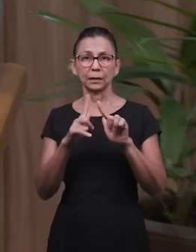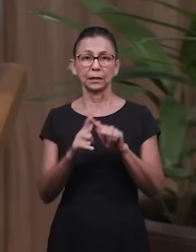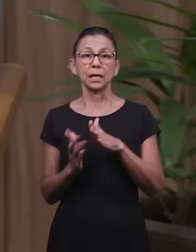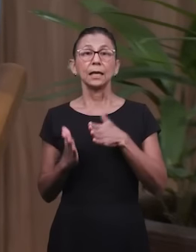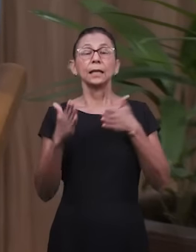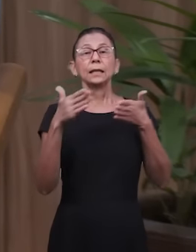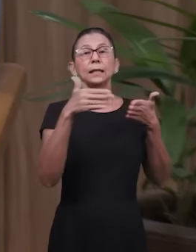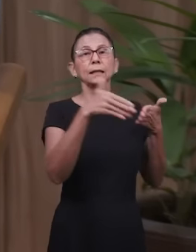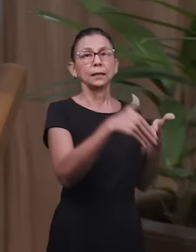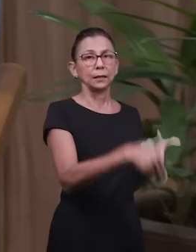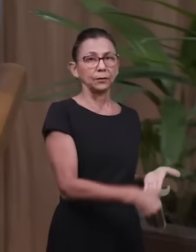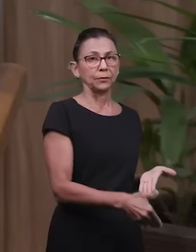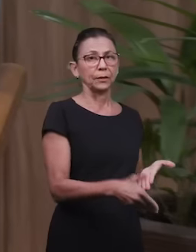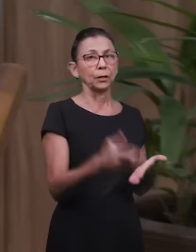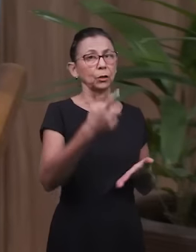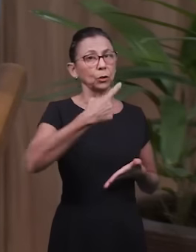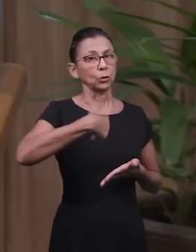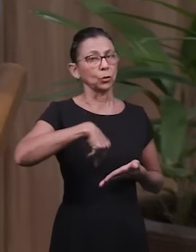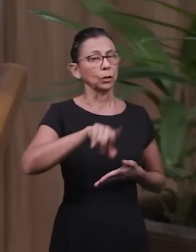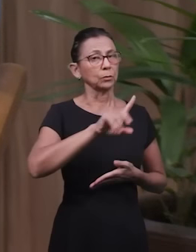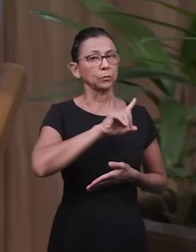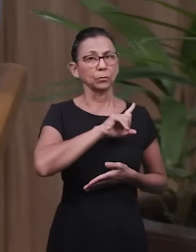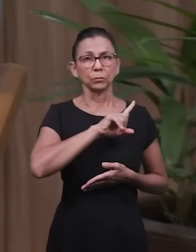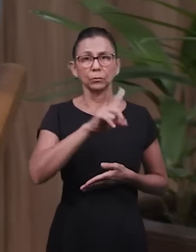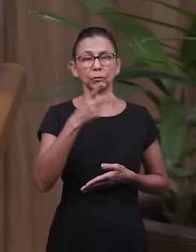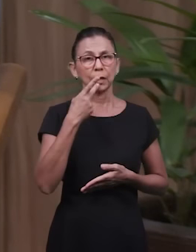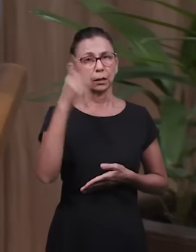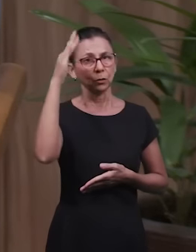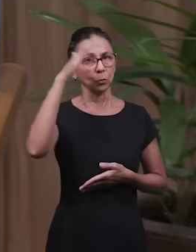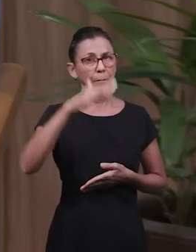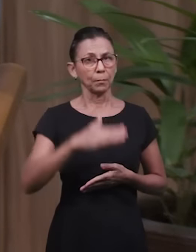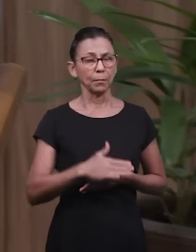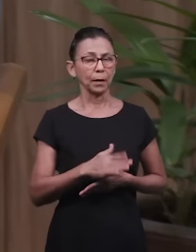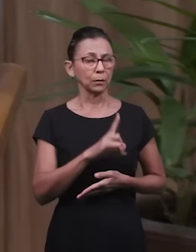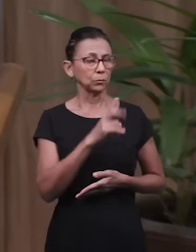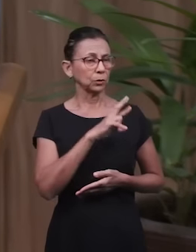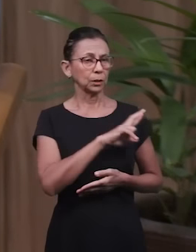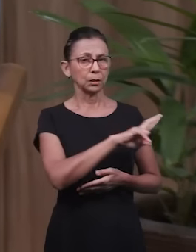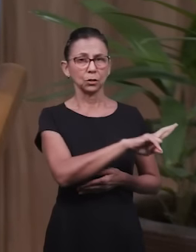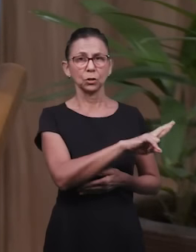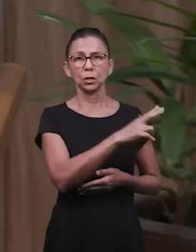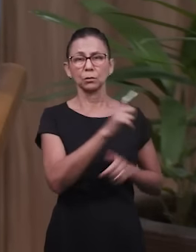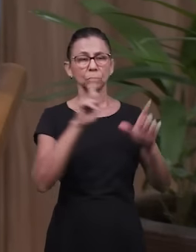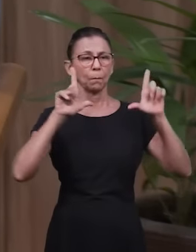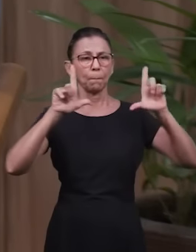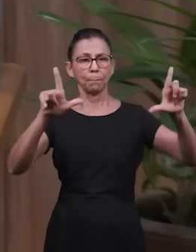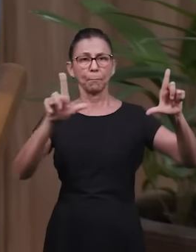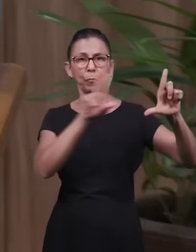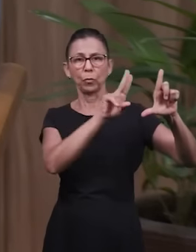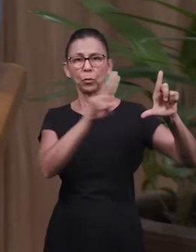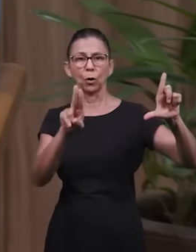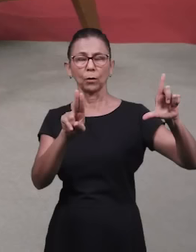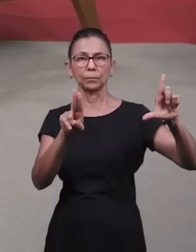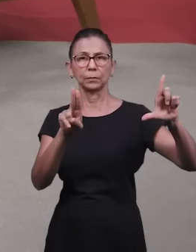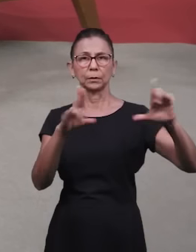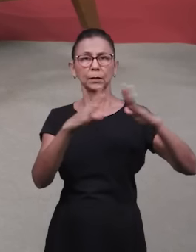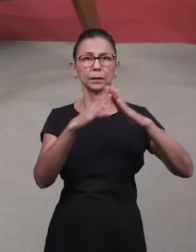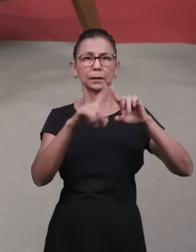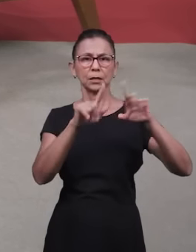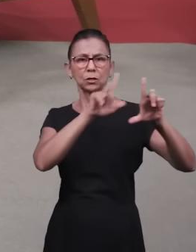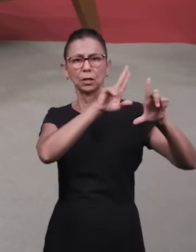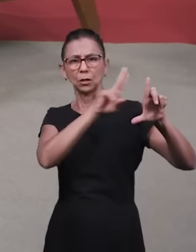não estamos nos referindo à placa de igreja, denominação. Não, estamos falando à igreja povo. Exato. Essa igreja